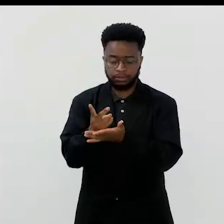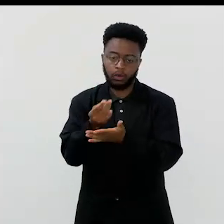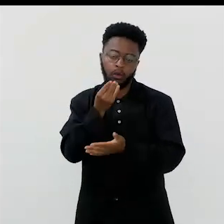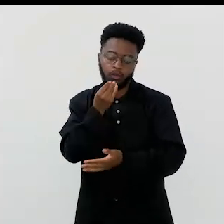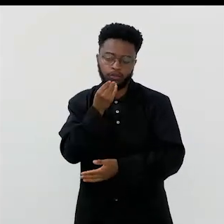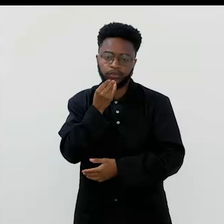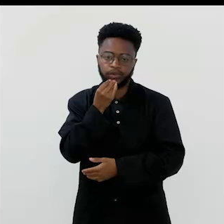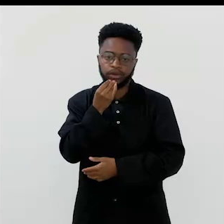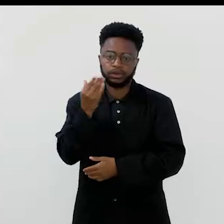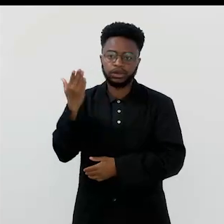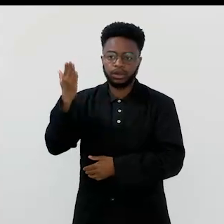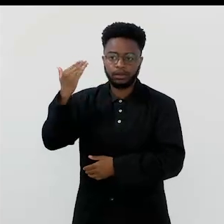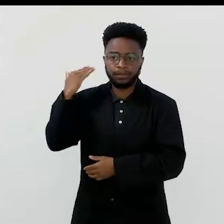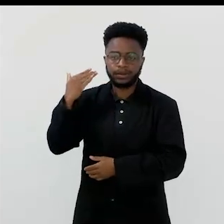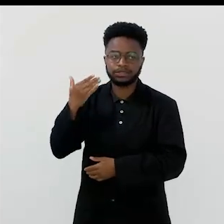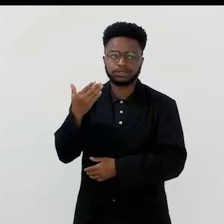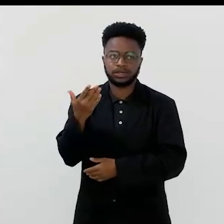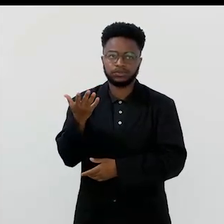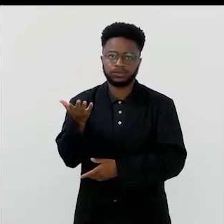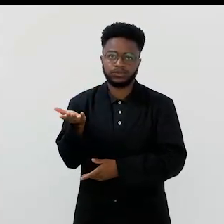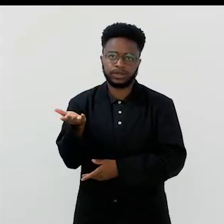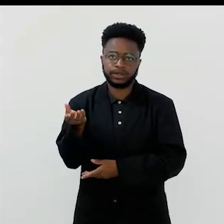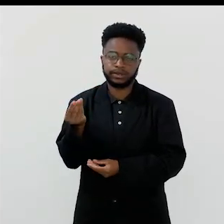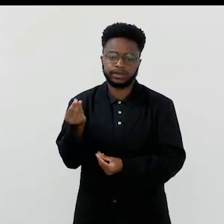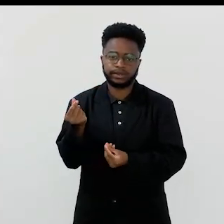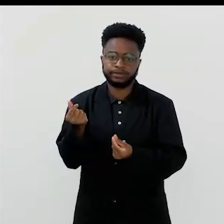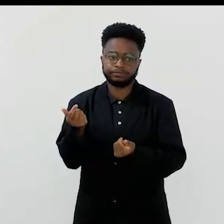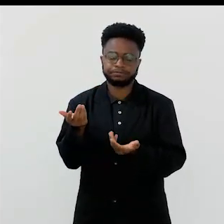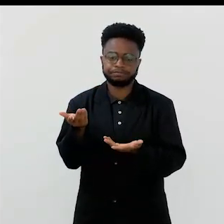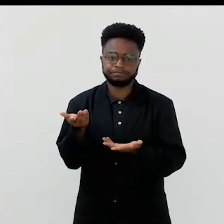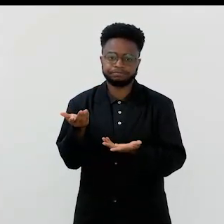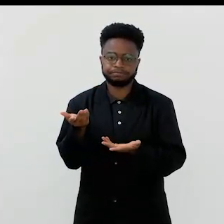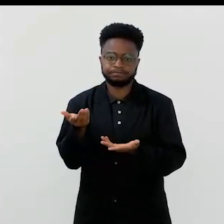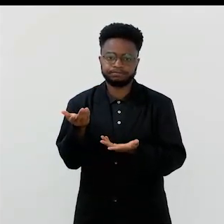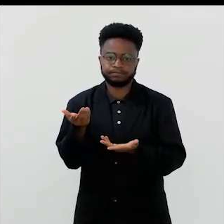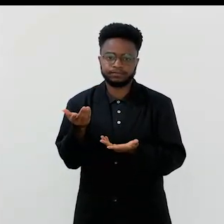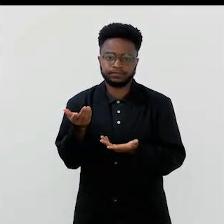Sempre teve um boi. Claro que ele era mais, como posso dizer assim,